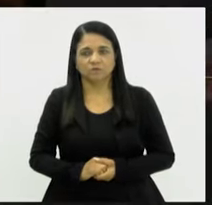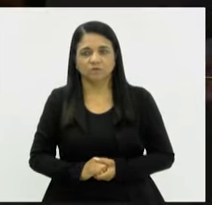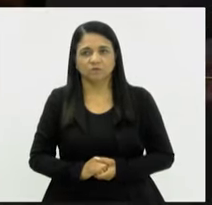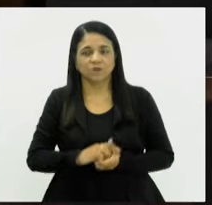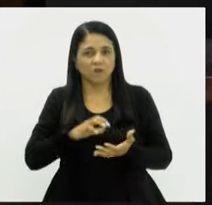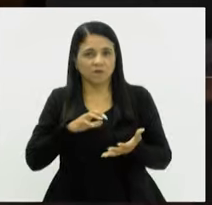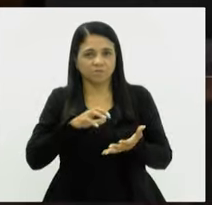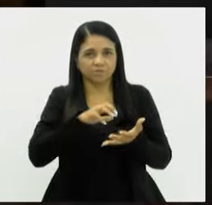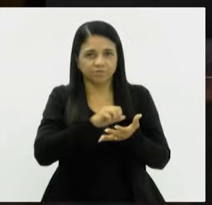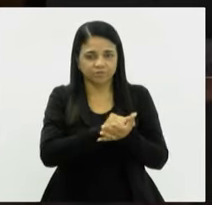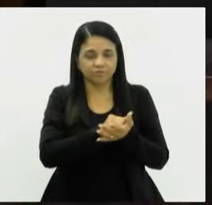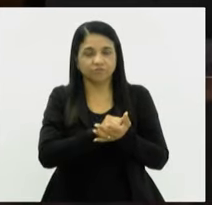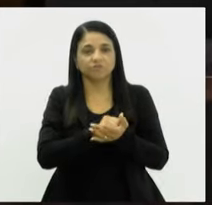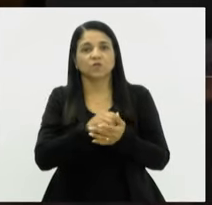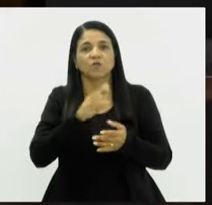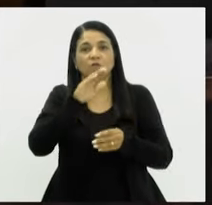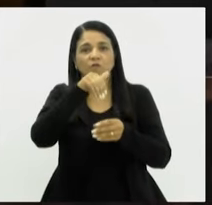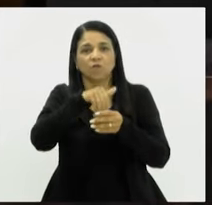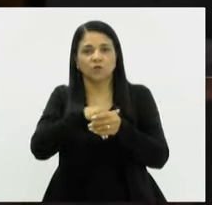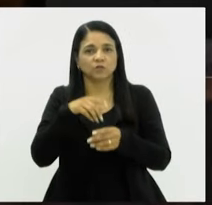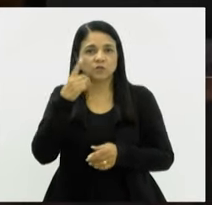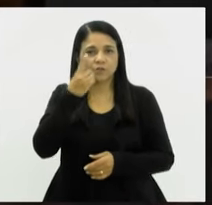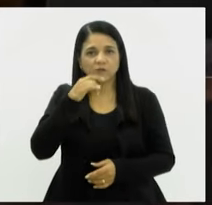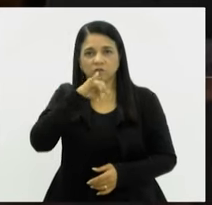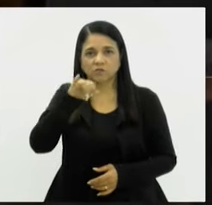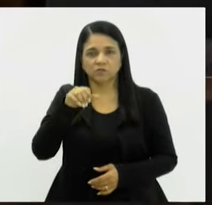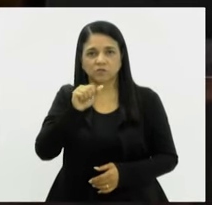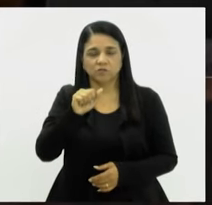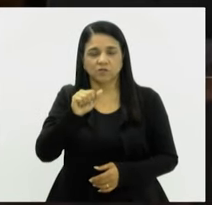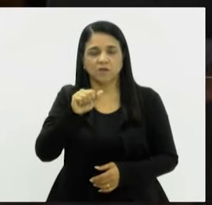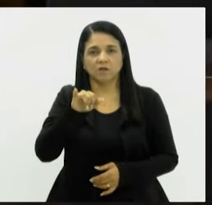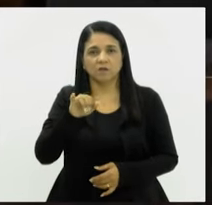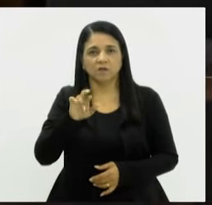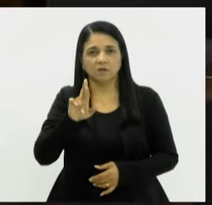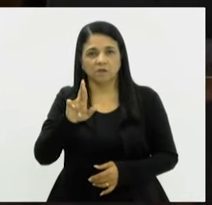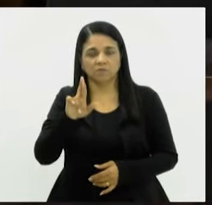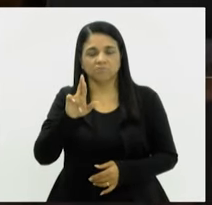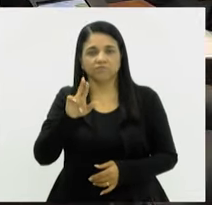Computando o voto do Jair Bittencourt, voto não.